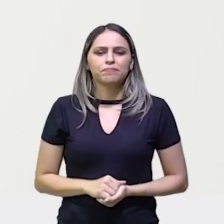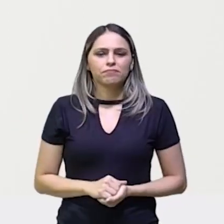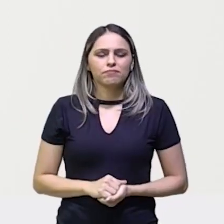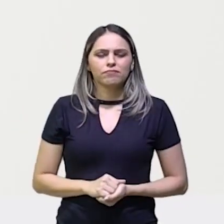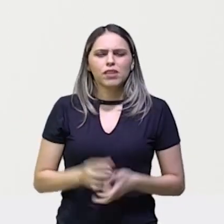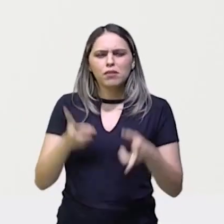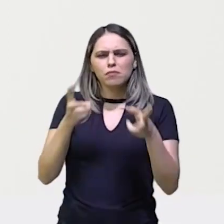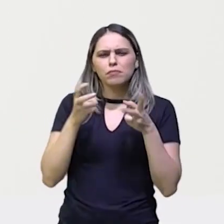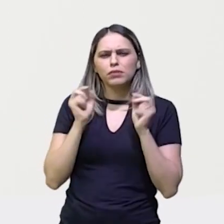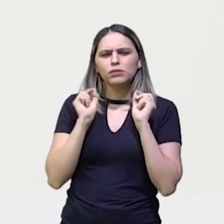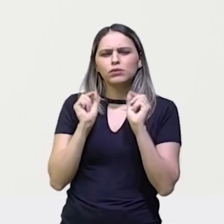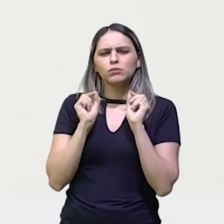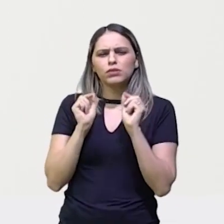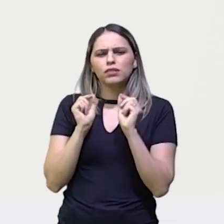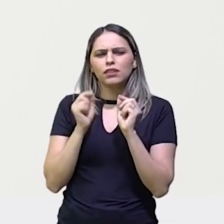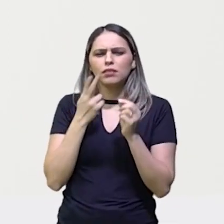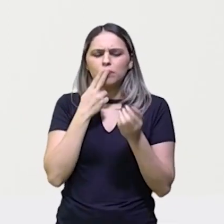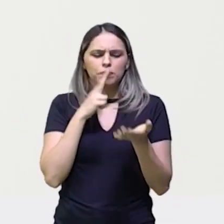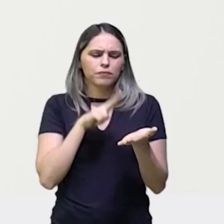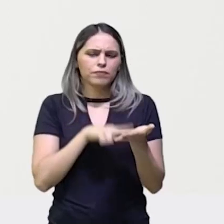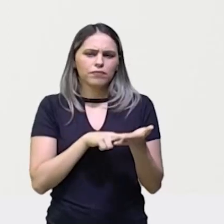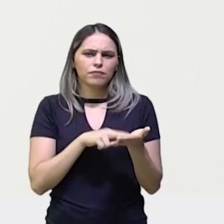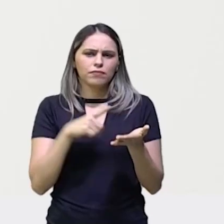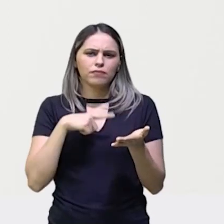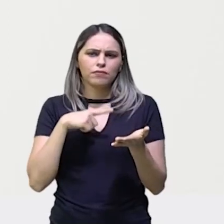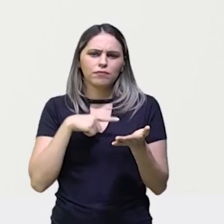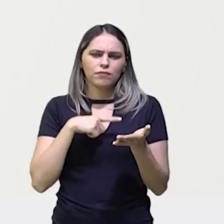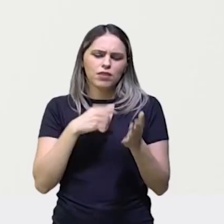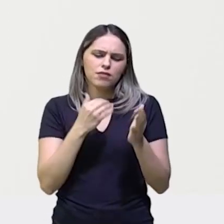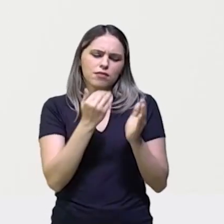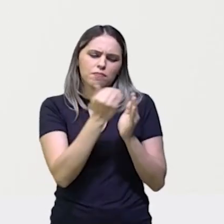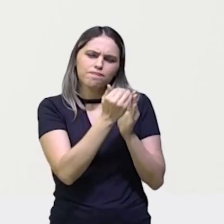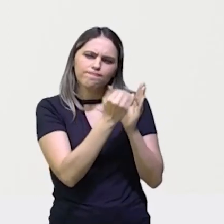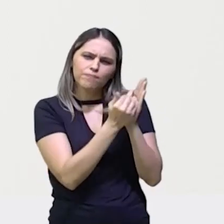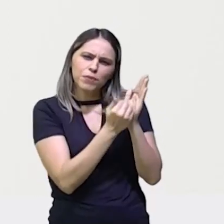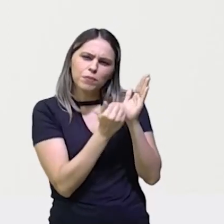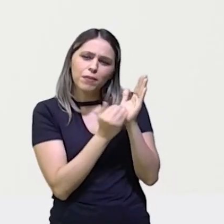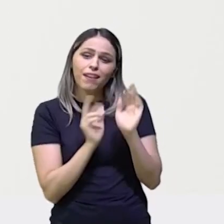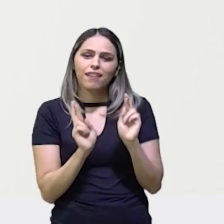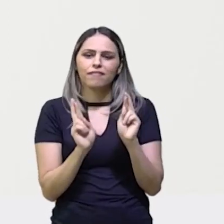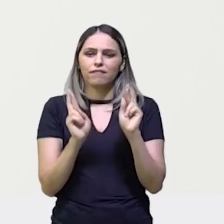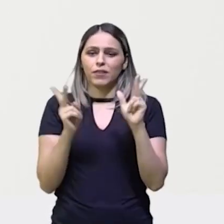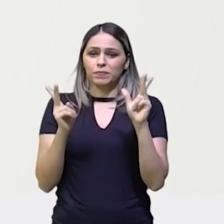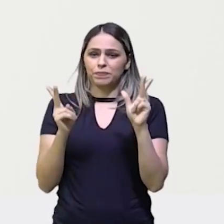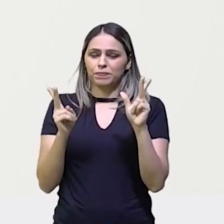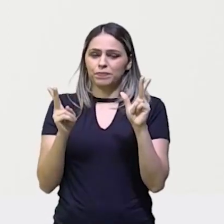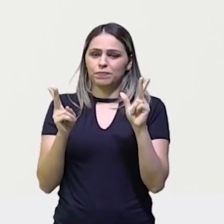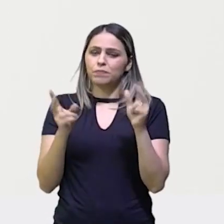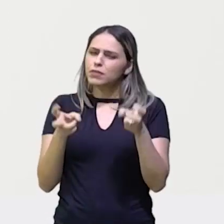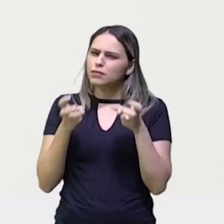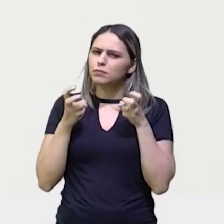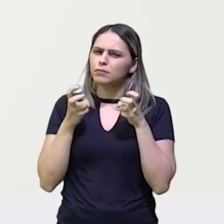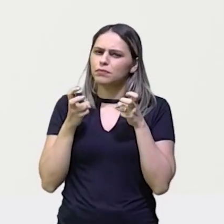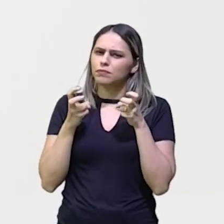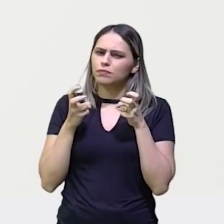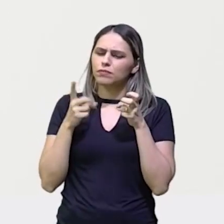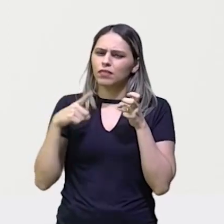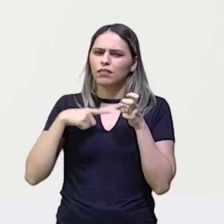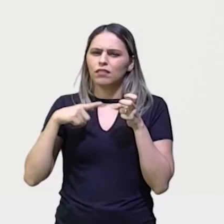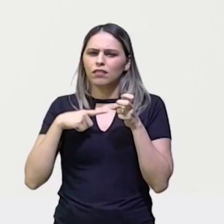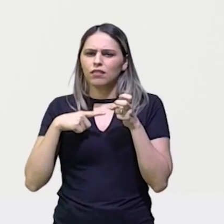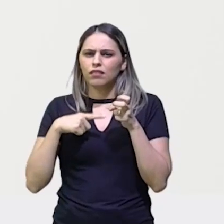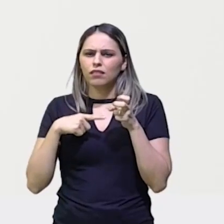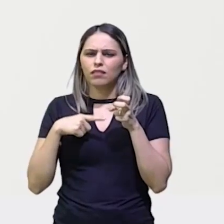Estão percebendo, crianças, que a carta ela tem uma estrutura diferente? Estão percebendo que ela tem um